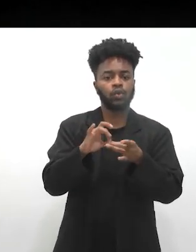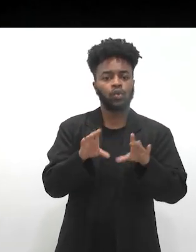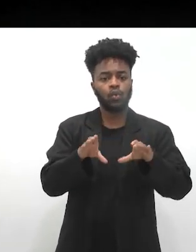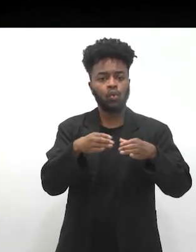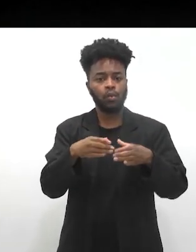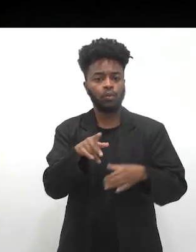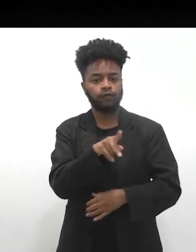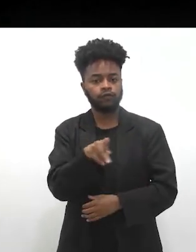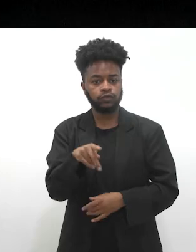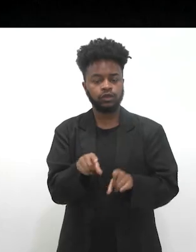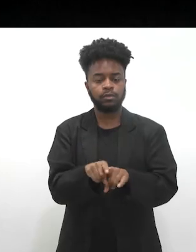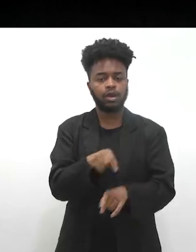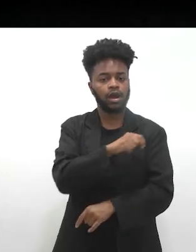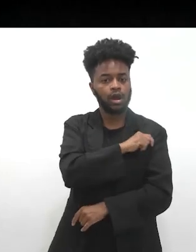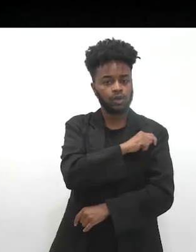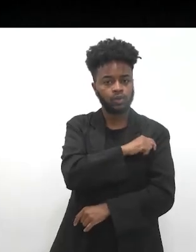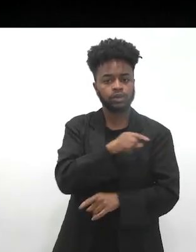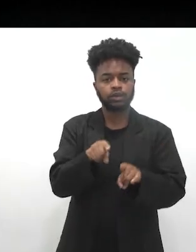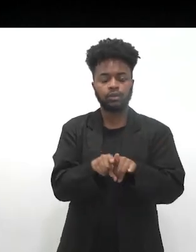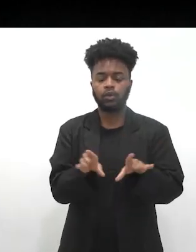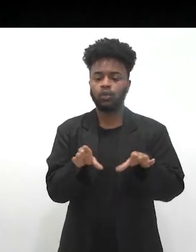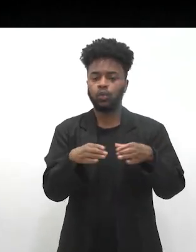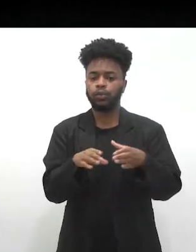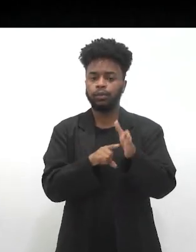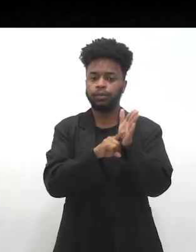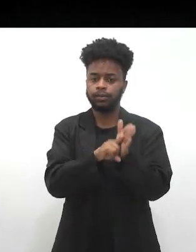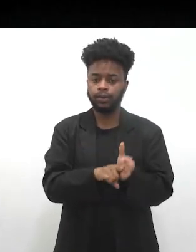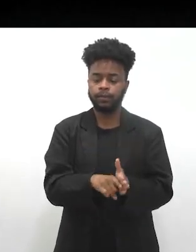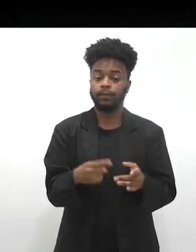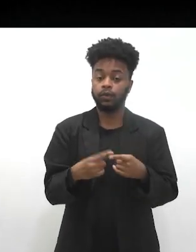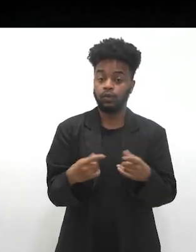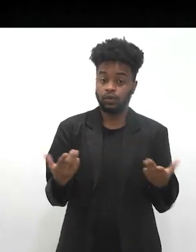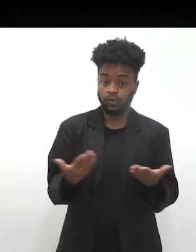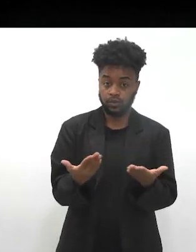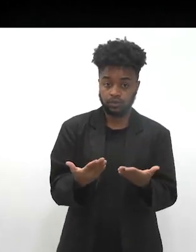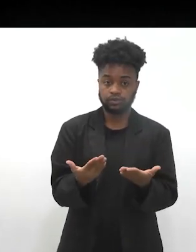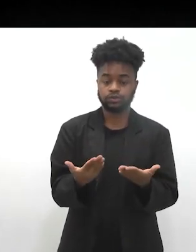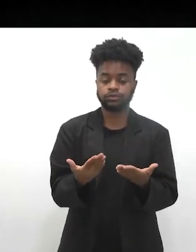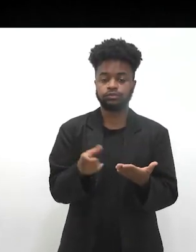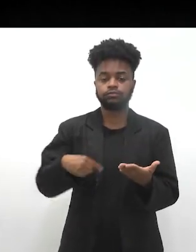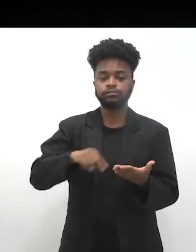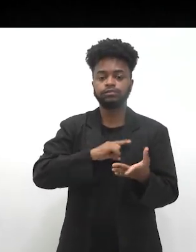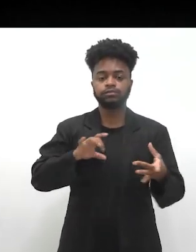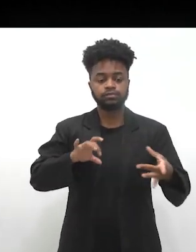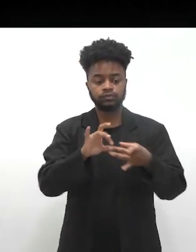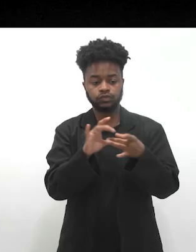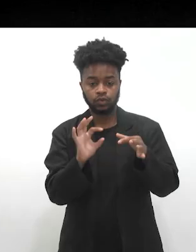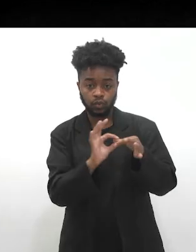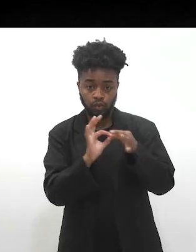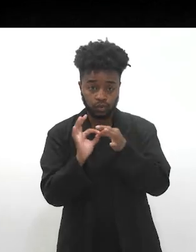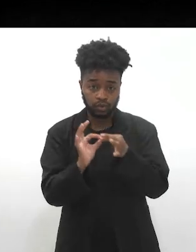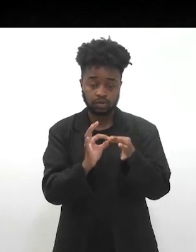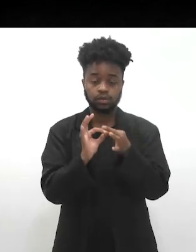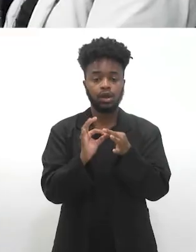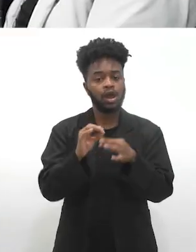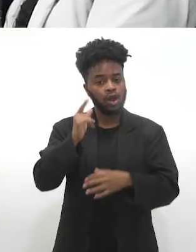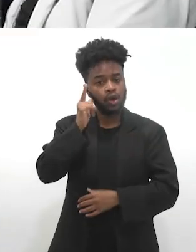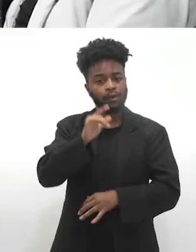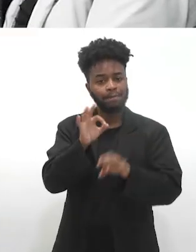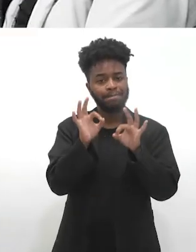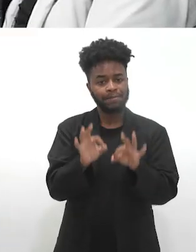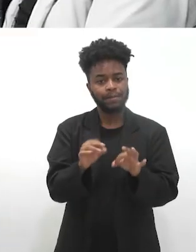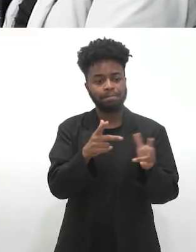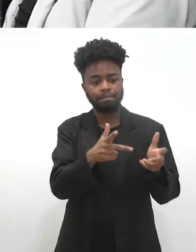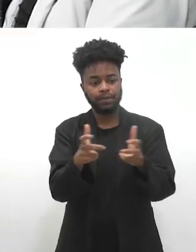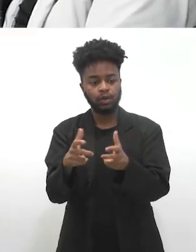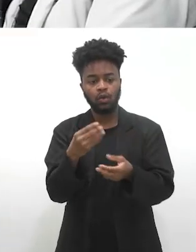corpo discente, mas também do corpo docente, do corpo de pesquisa. Hoje, a junção nossa permitiu que a gente tivesse